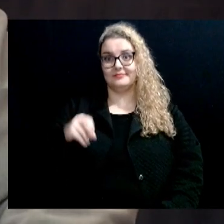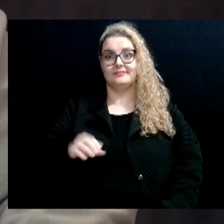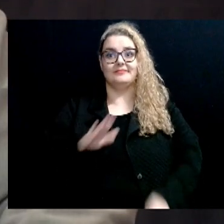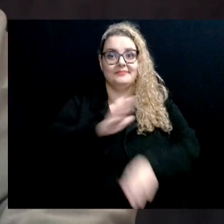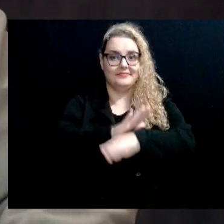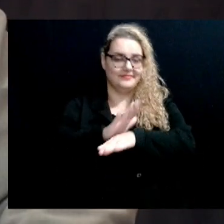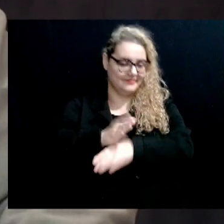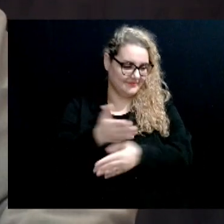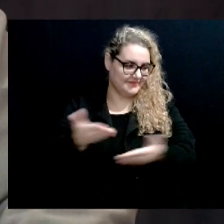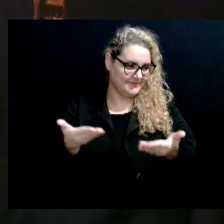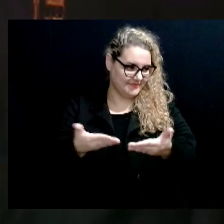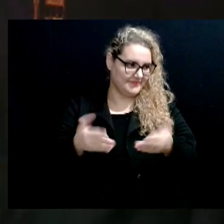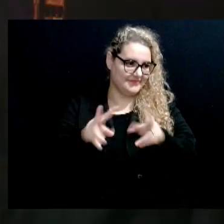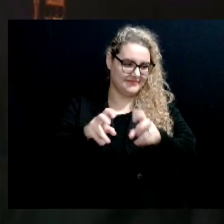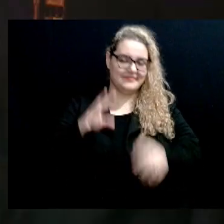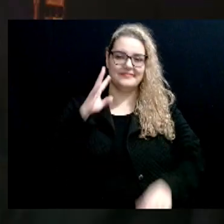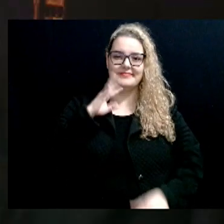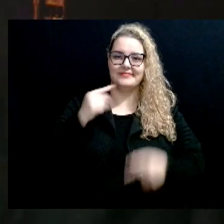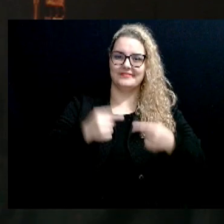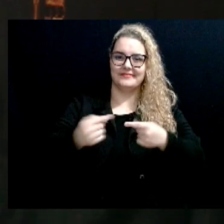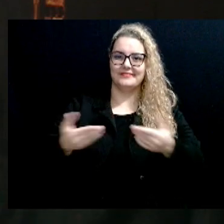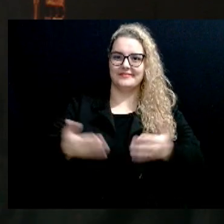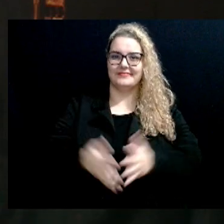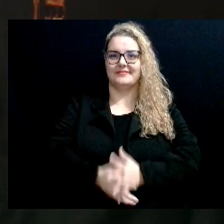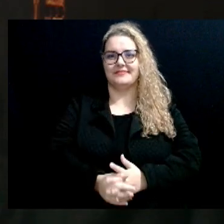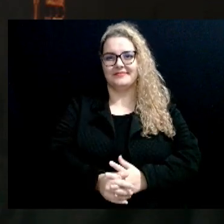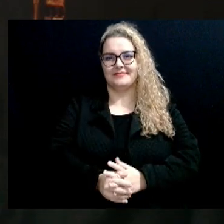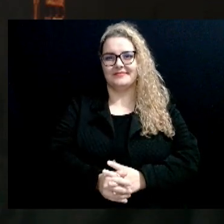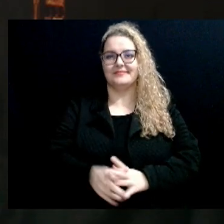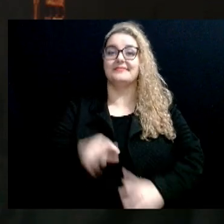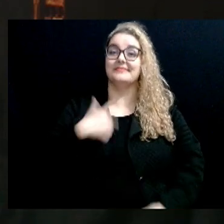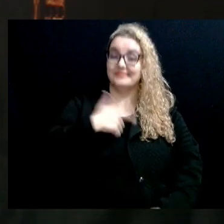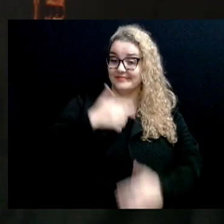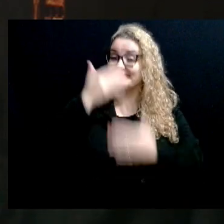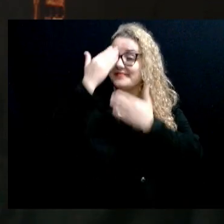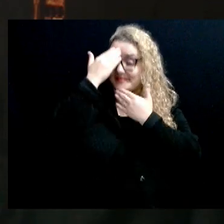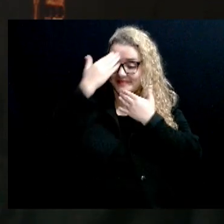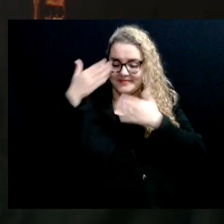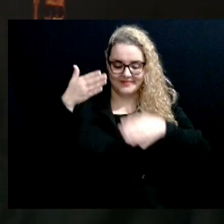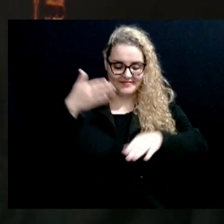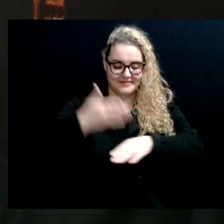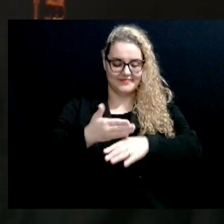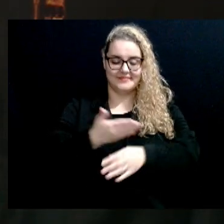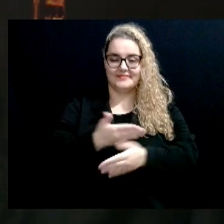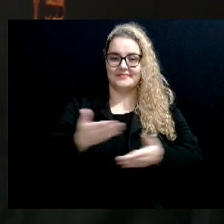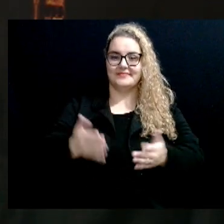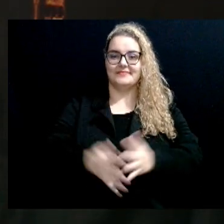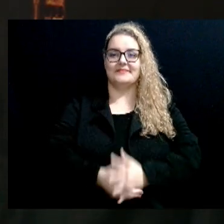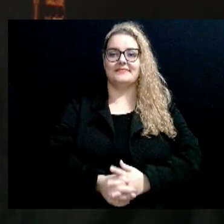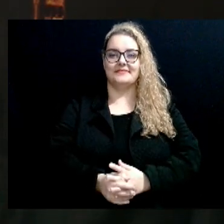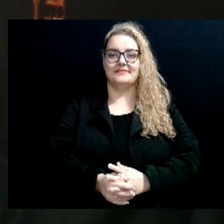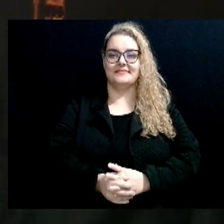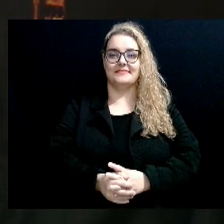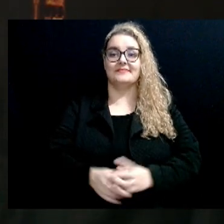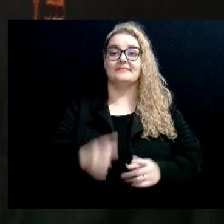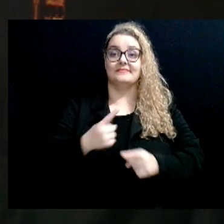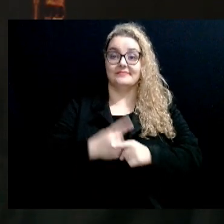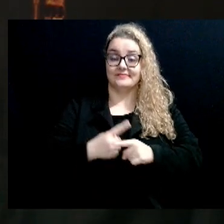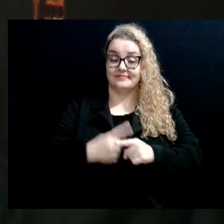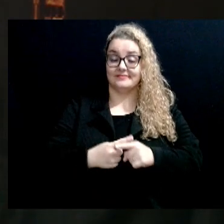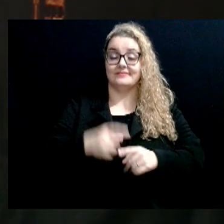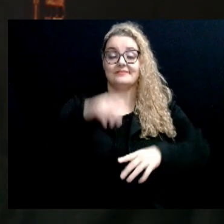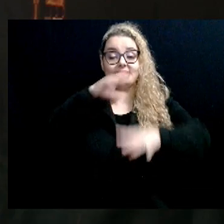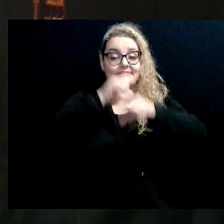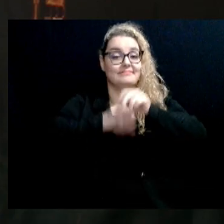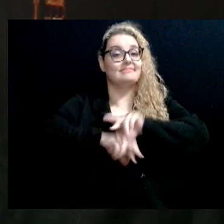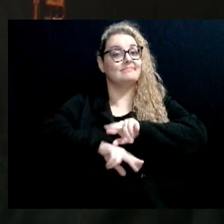tema bacana que a gente vai discutir hoje. Nossa, a gente que agradece a participação de vocês, porque a gente aprende muito, né, com o aceite de